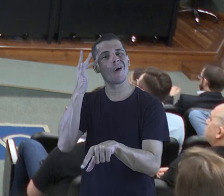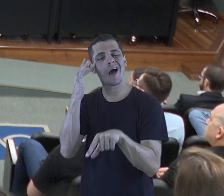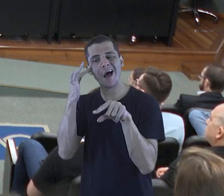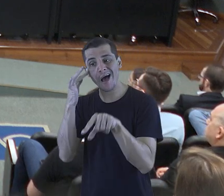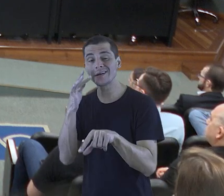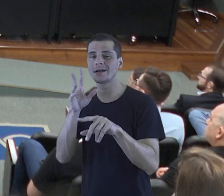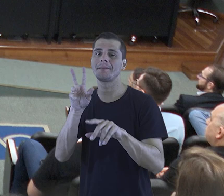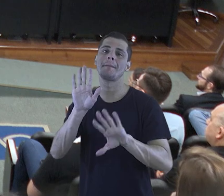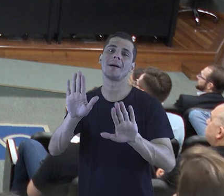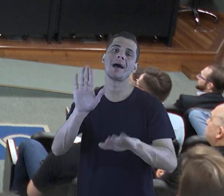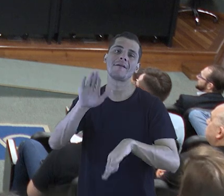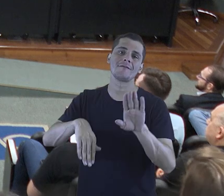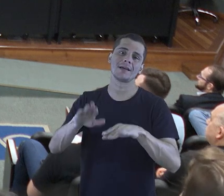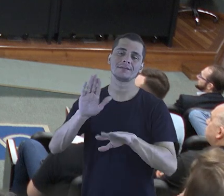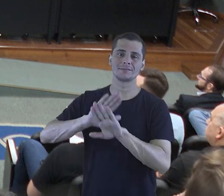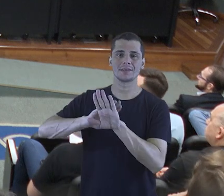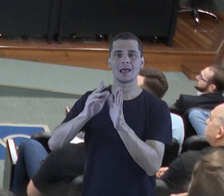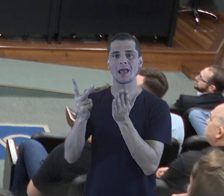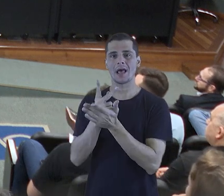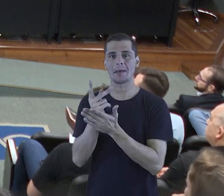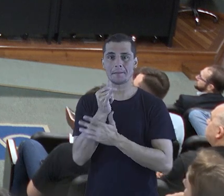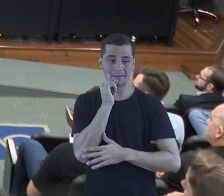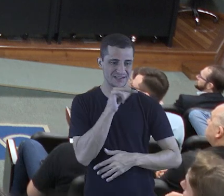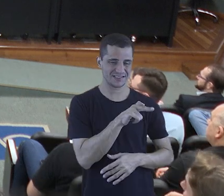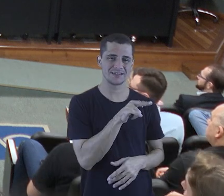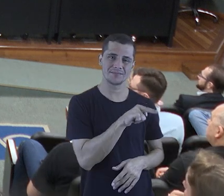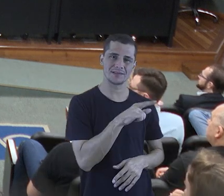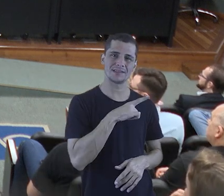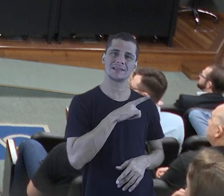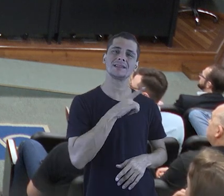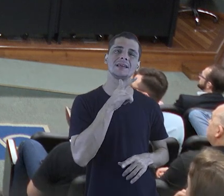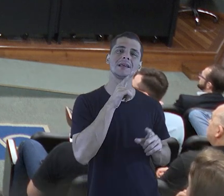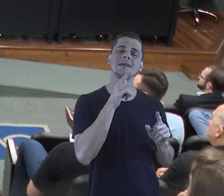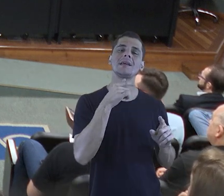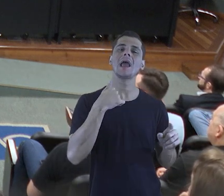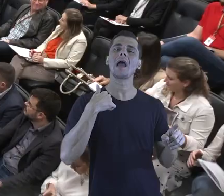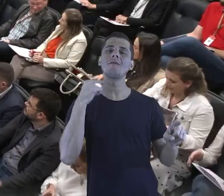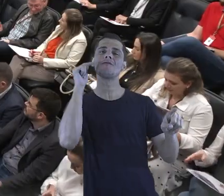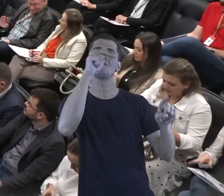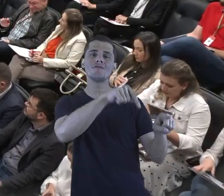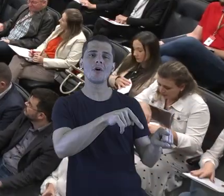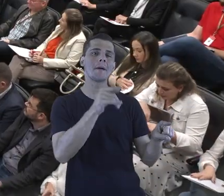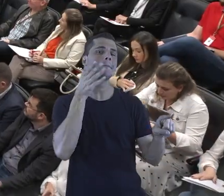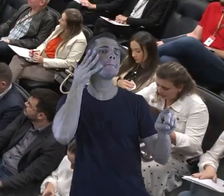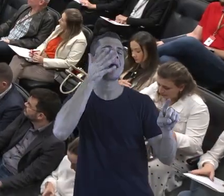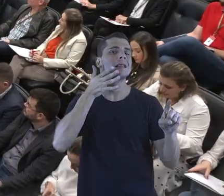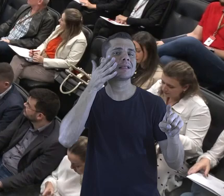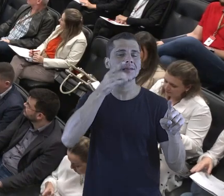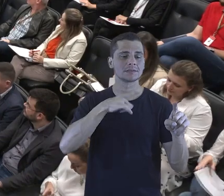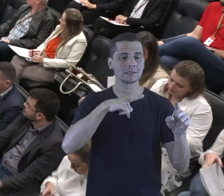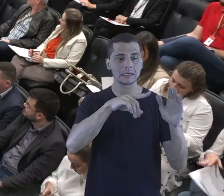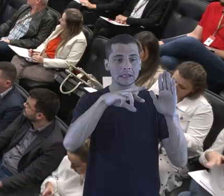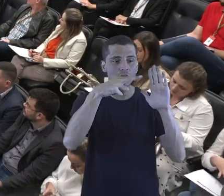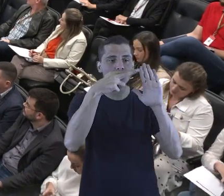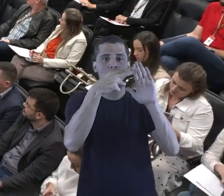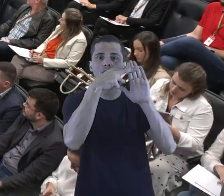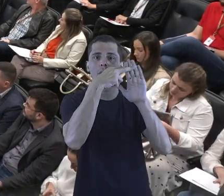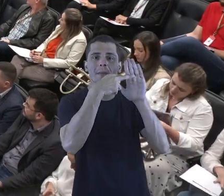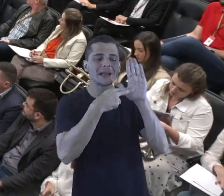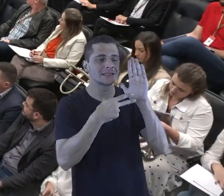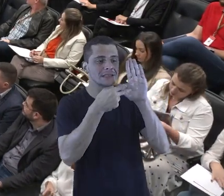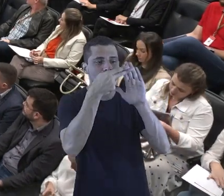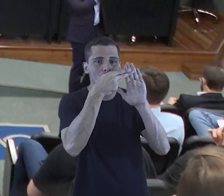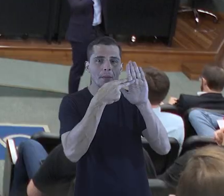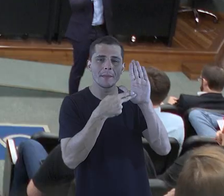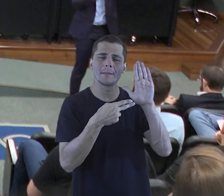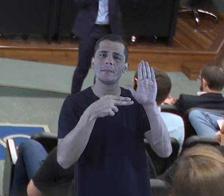encarregado de... Outra coisa absurda. Esses dias eu estava dando uma palestra, daí saí da palestra, etc. num evento aberto. E a